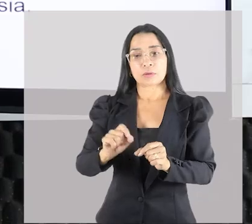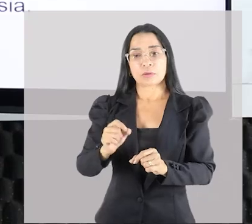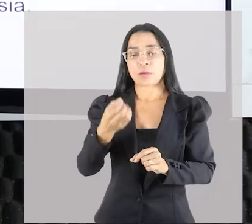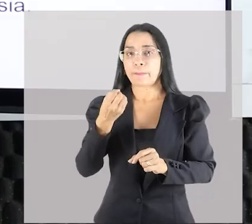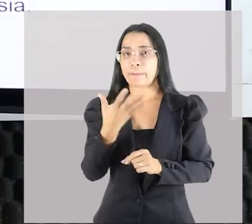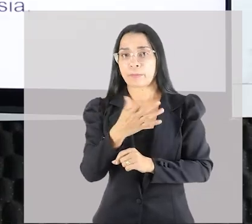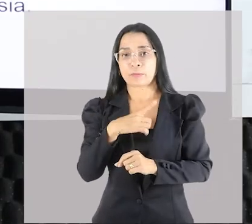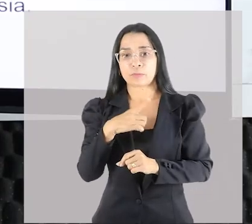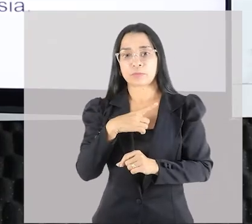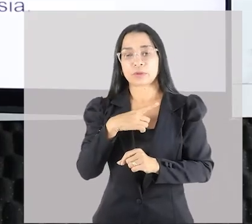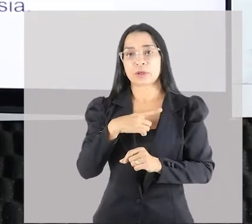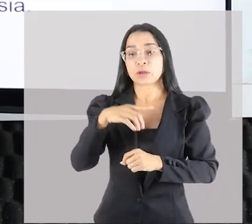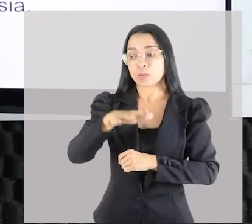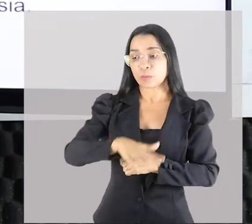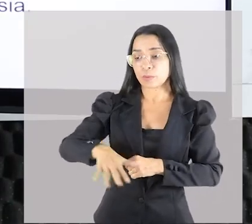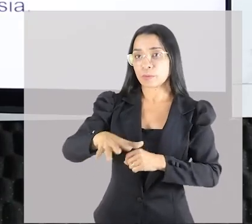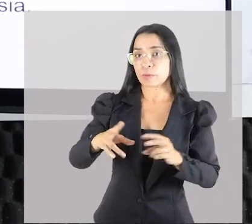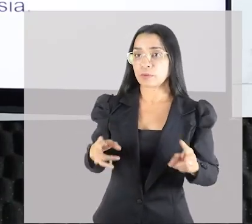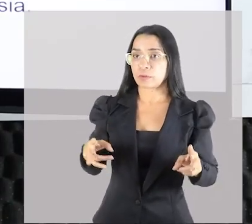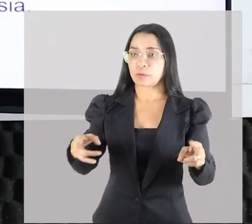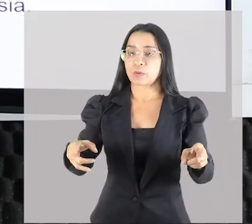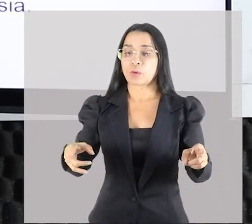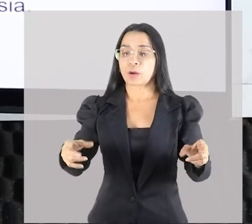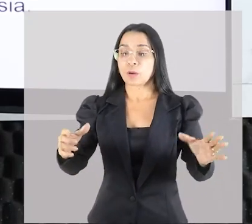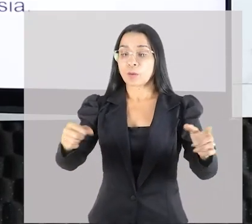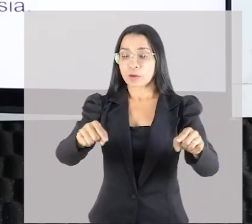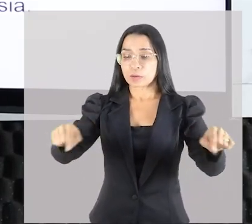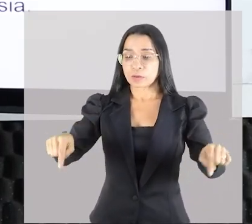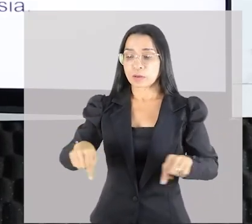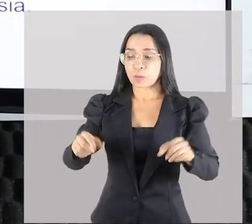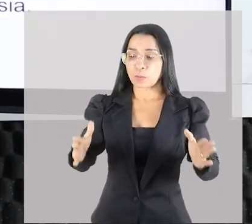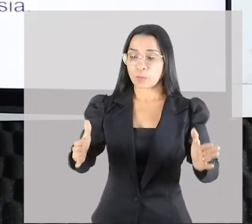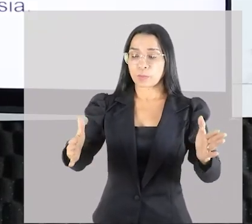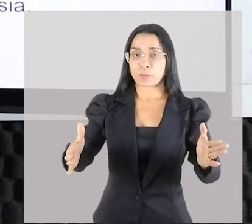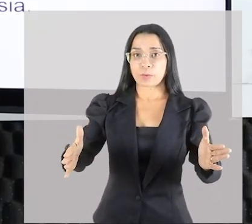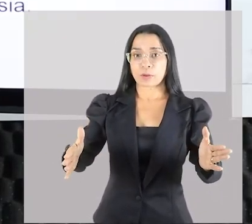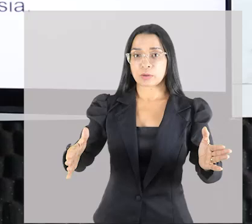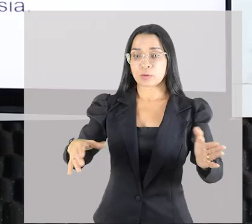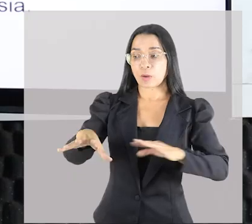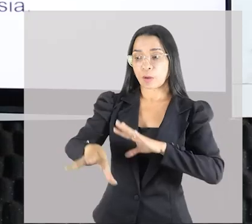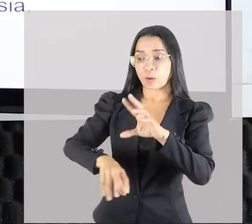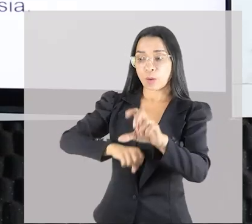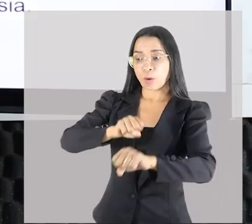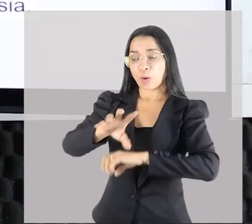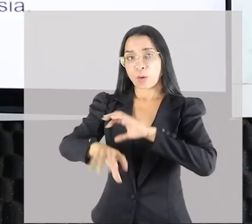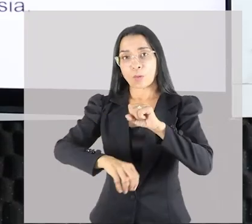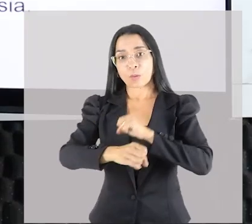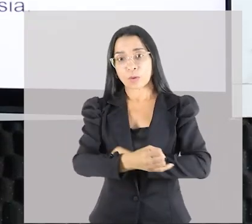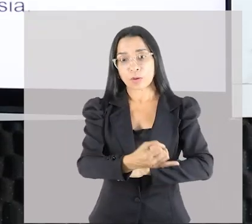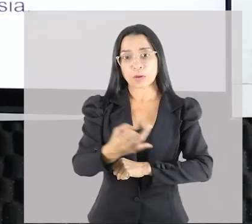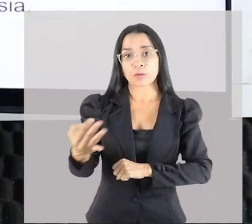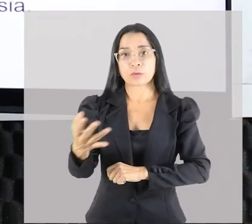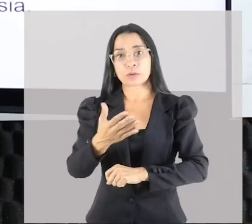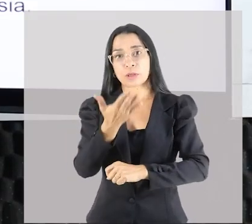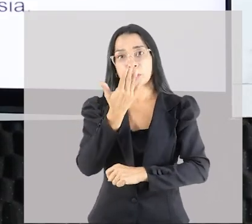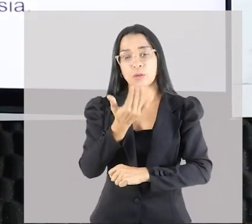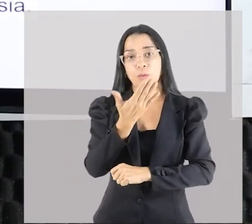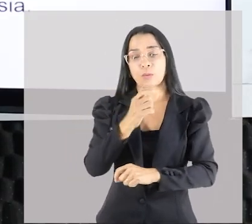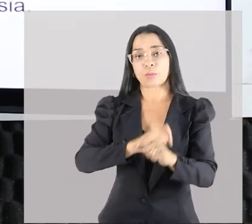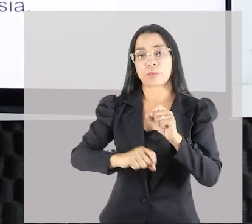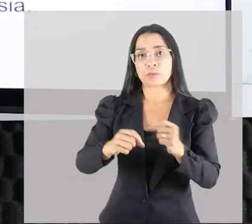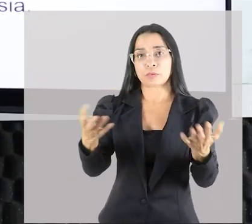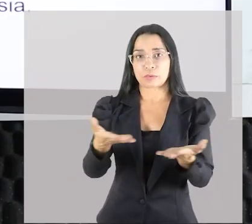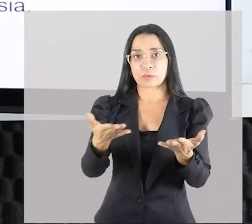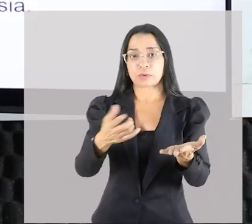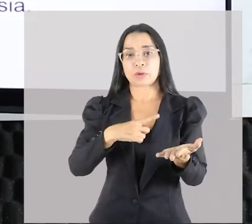tenho aquele mesmo espaço que eu plantava, eu colhia determinada quantidade de um determinado alimento, e